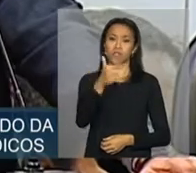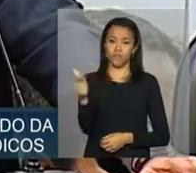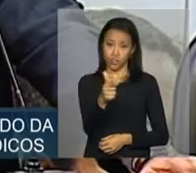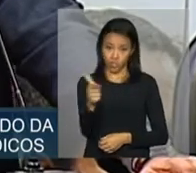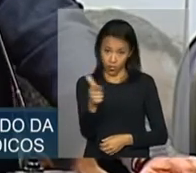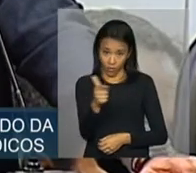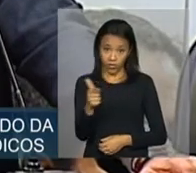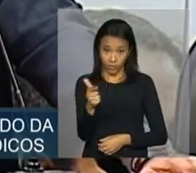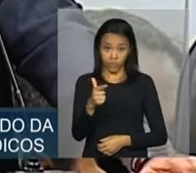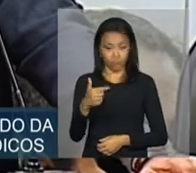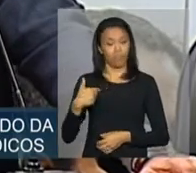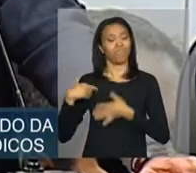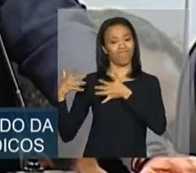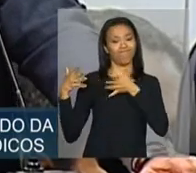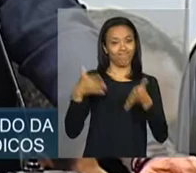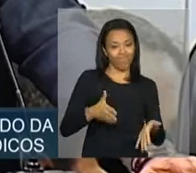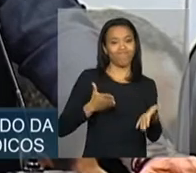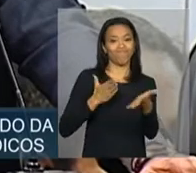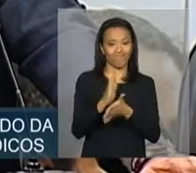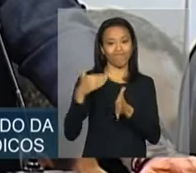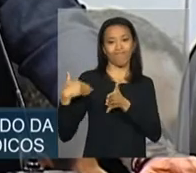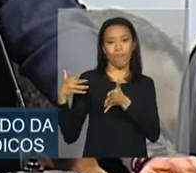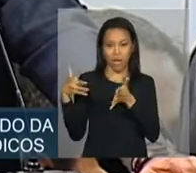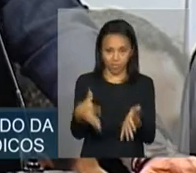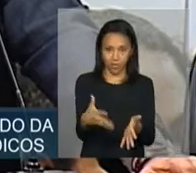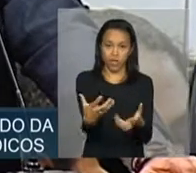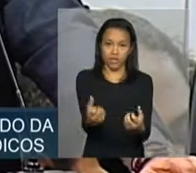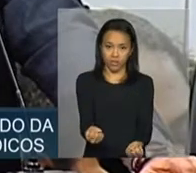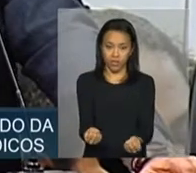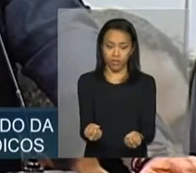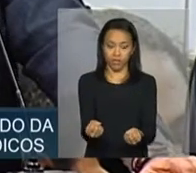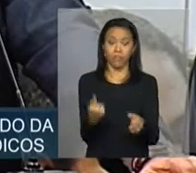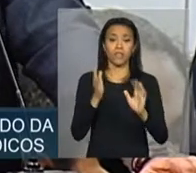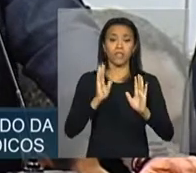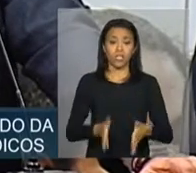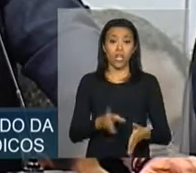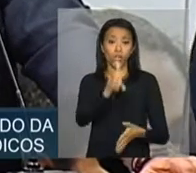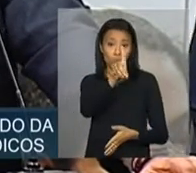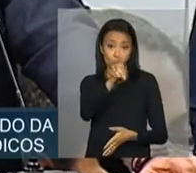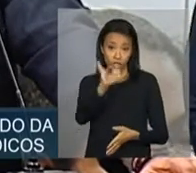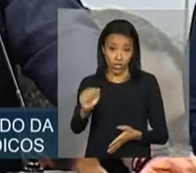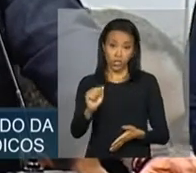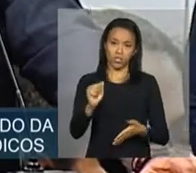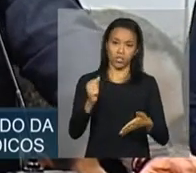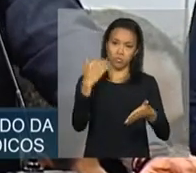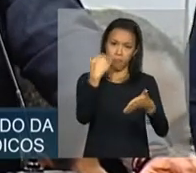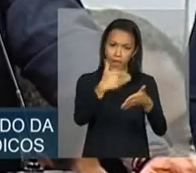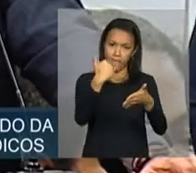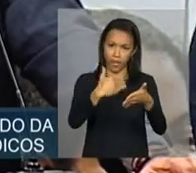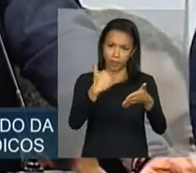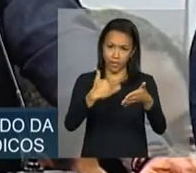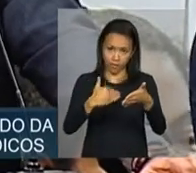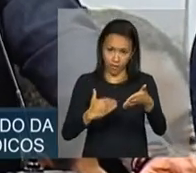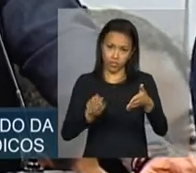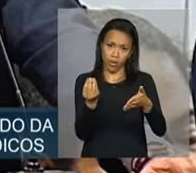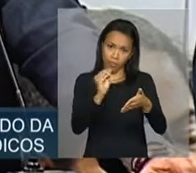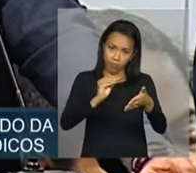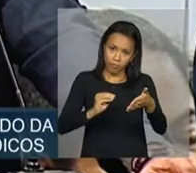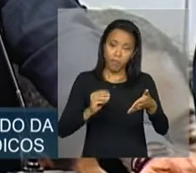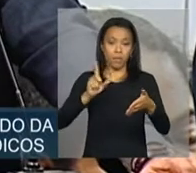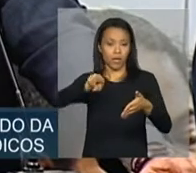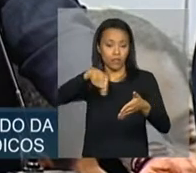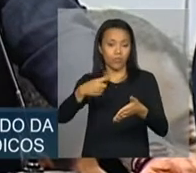da sua participação então é tiveram as datas todas para fazer o movimentar homologação